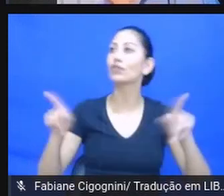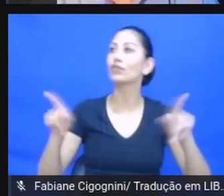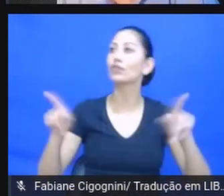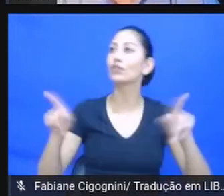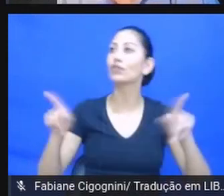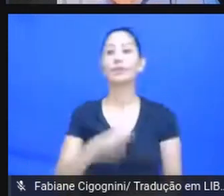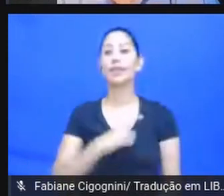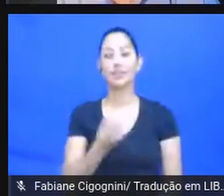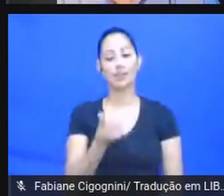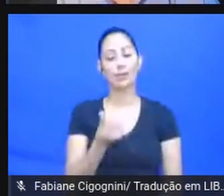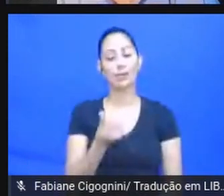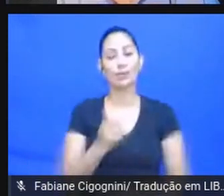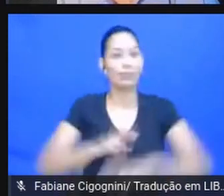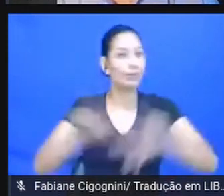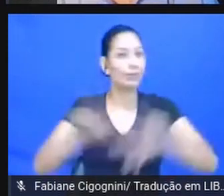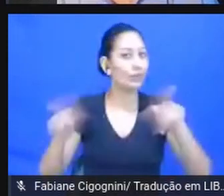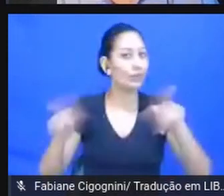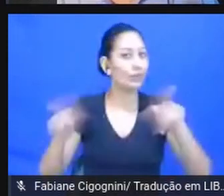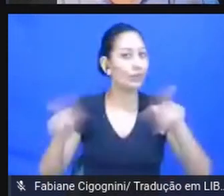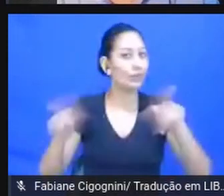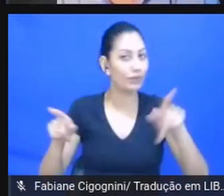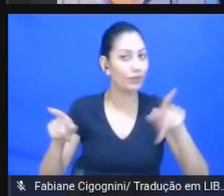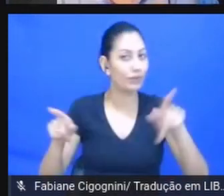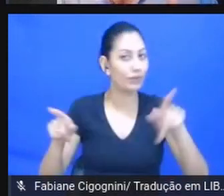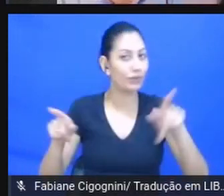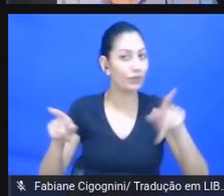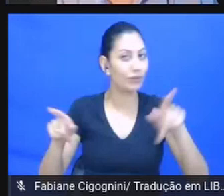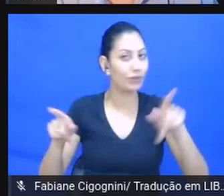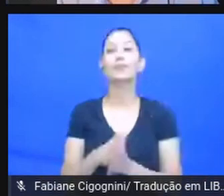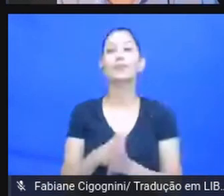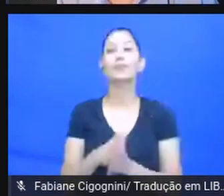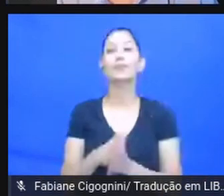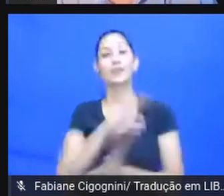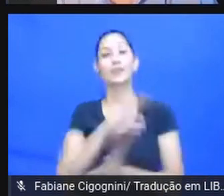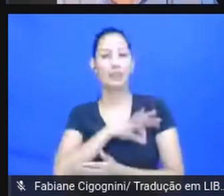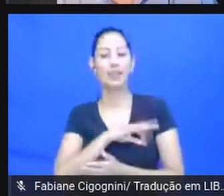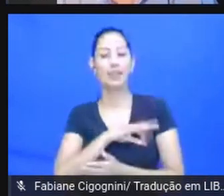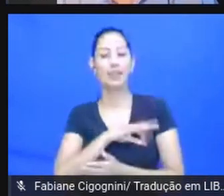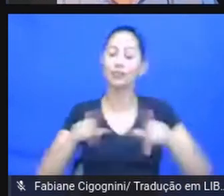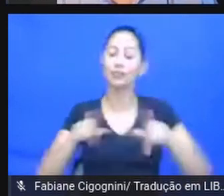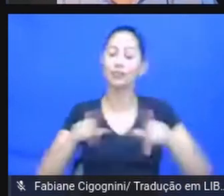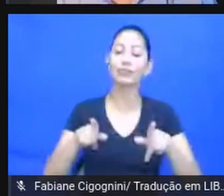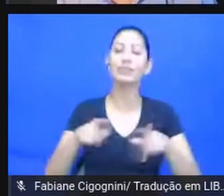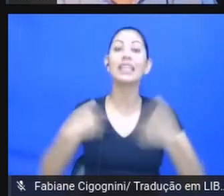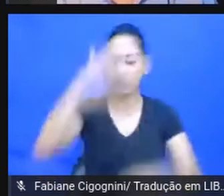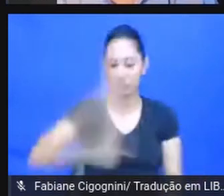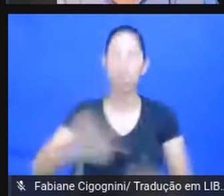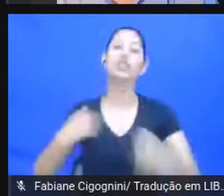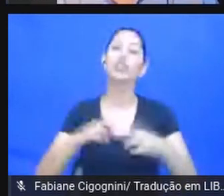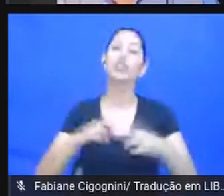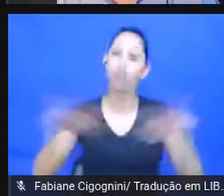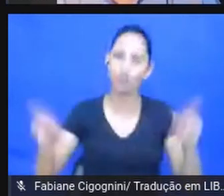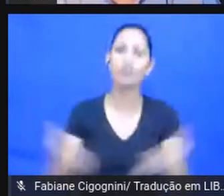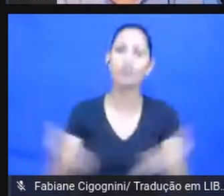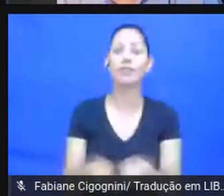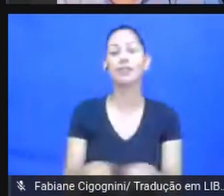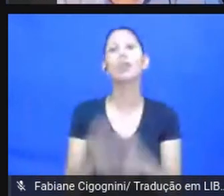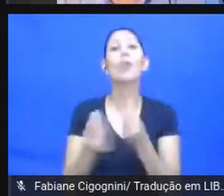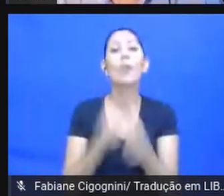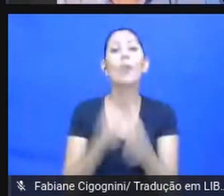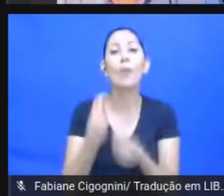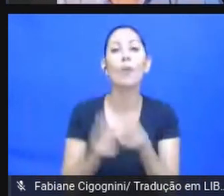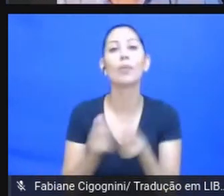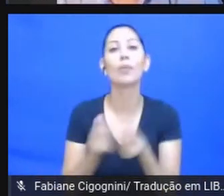ritmos diferentes, então, que têm necessidades diferentes. Então, como